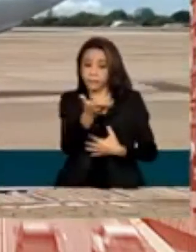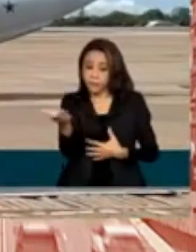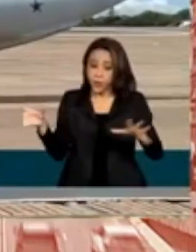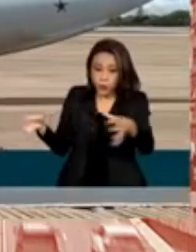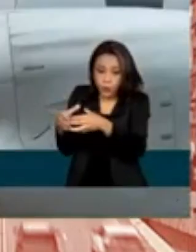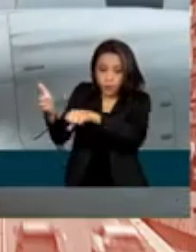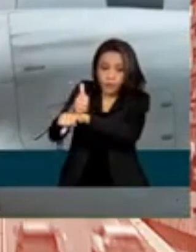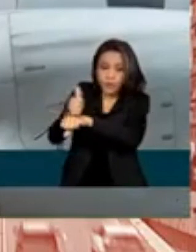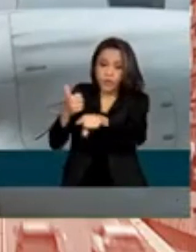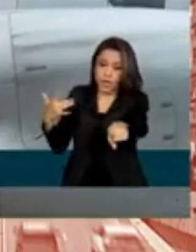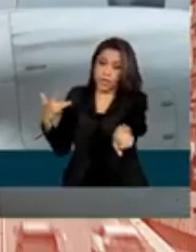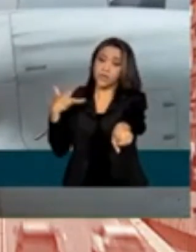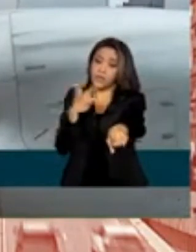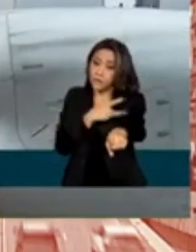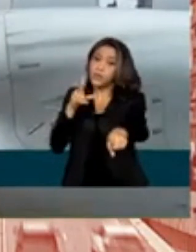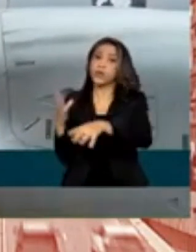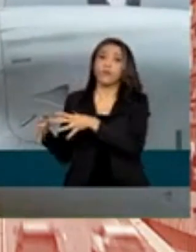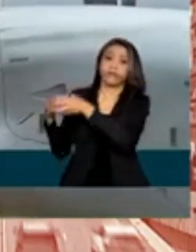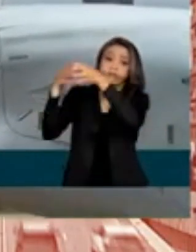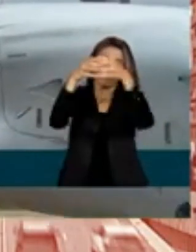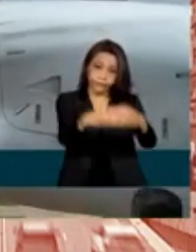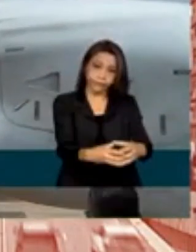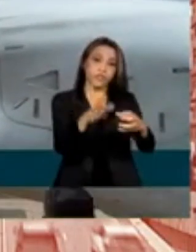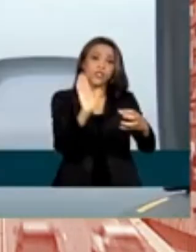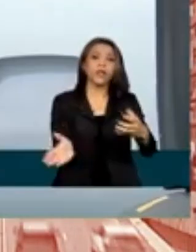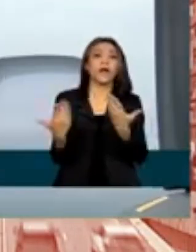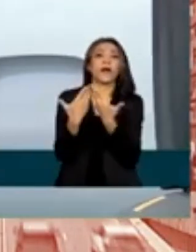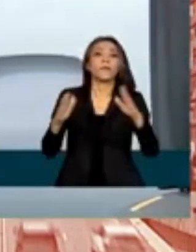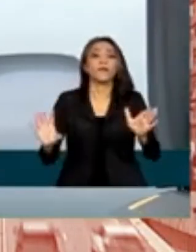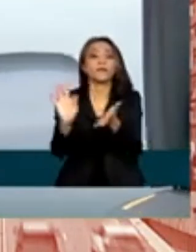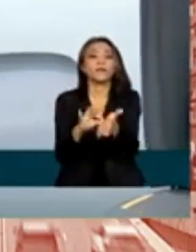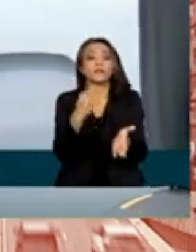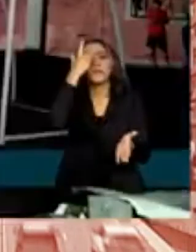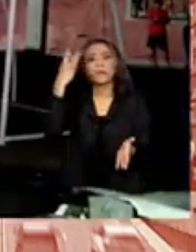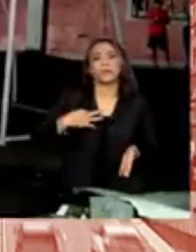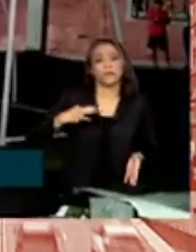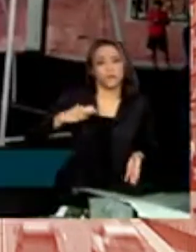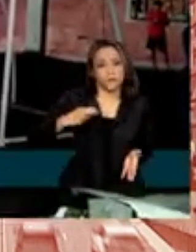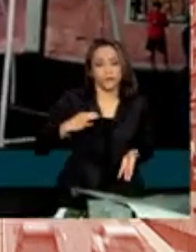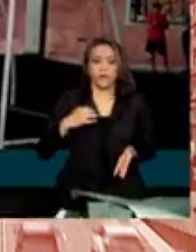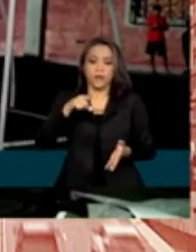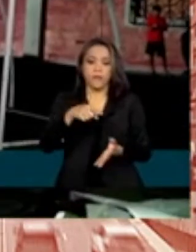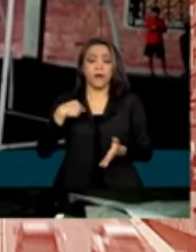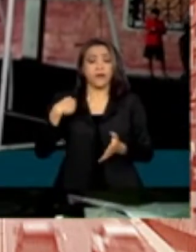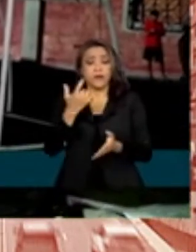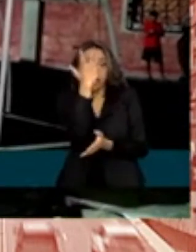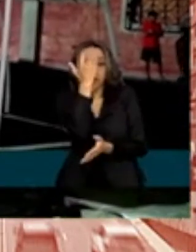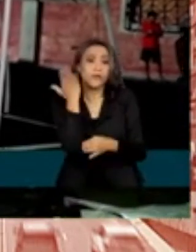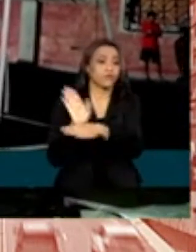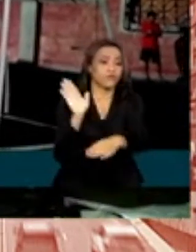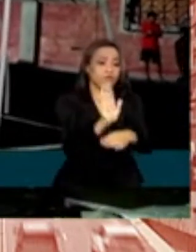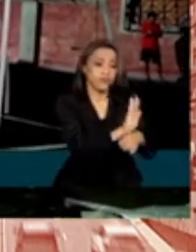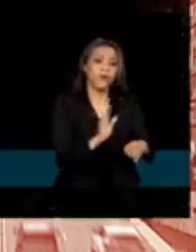estamos tratando com a estrutura de poder político, né? E organismos que também concentram